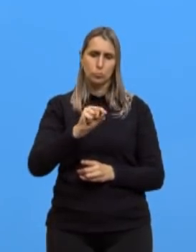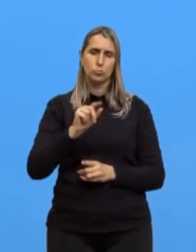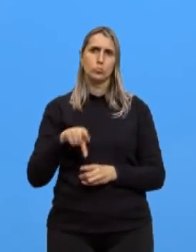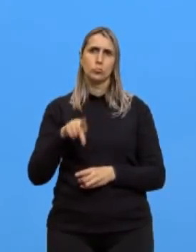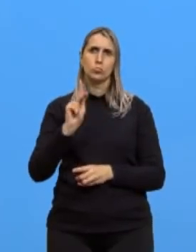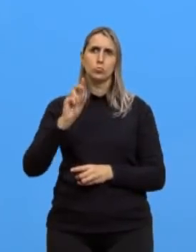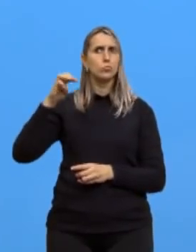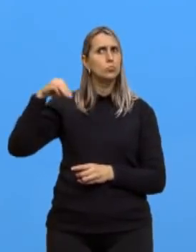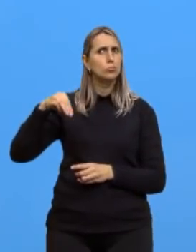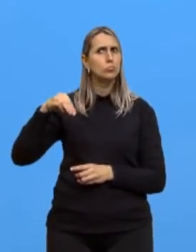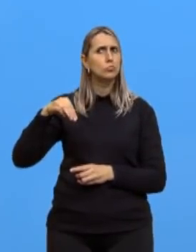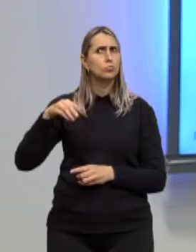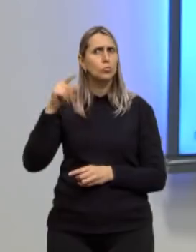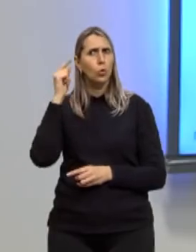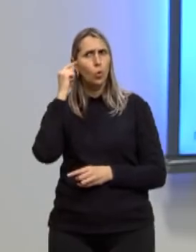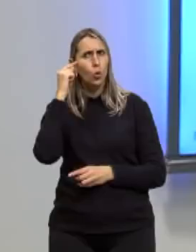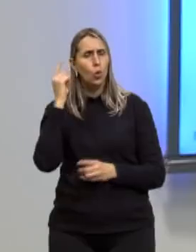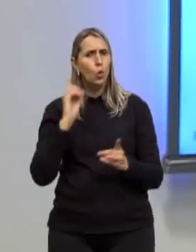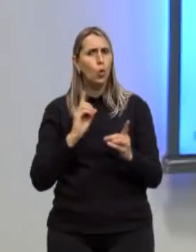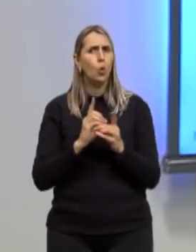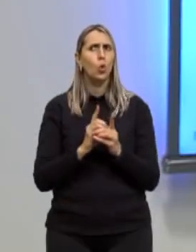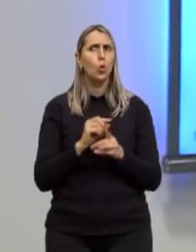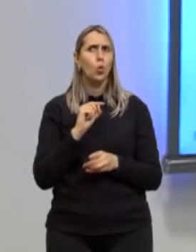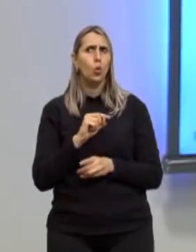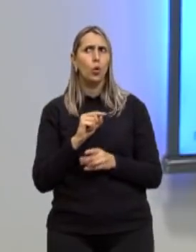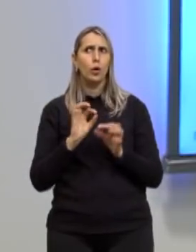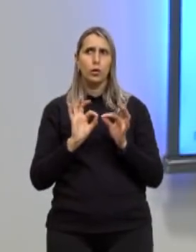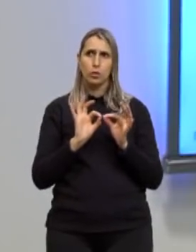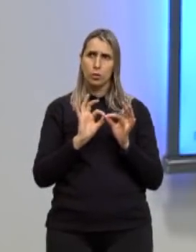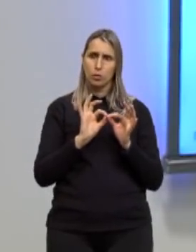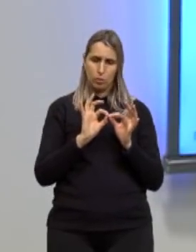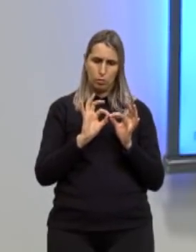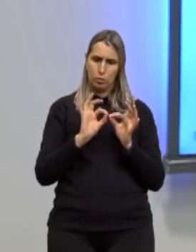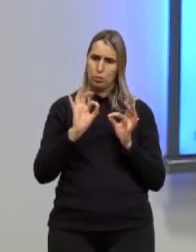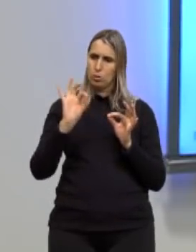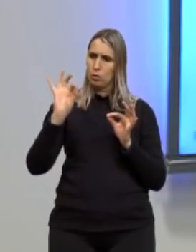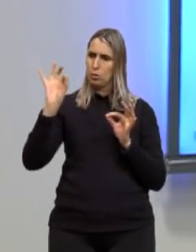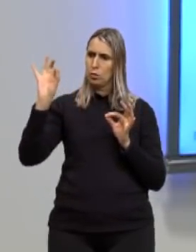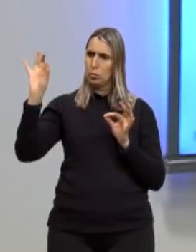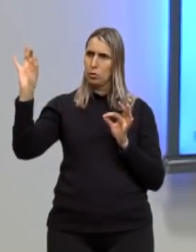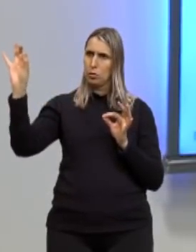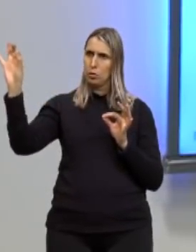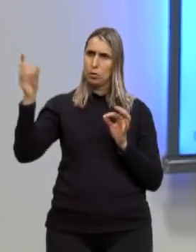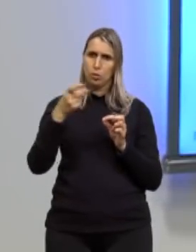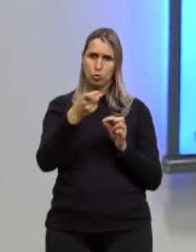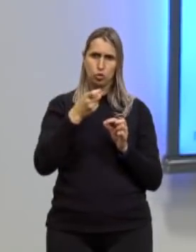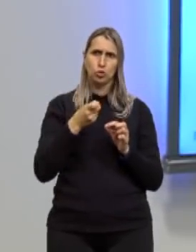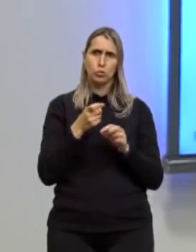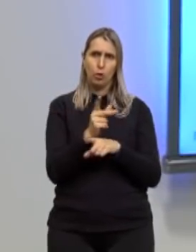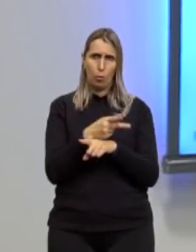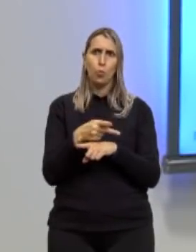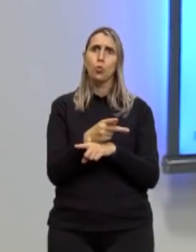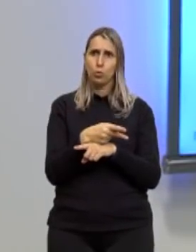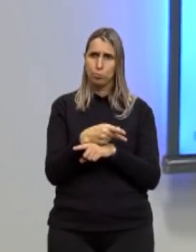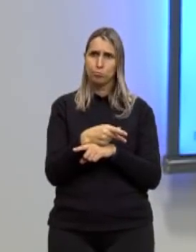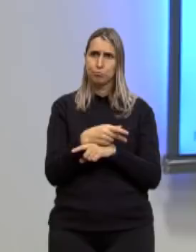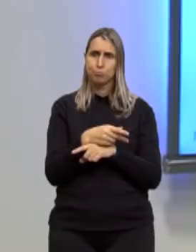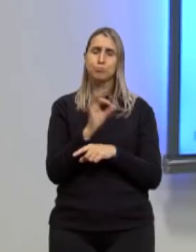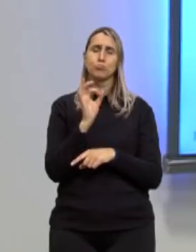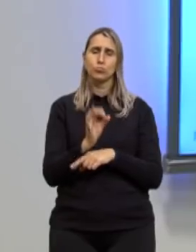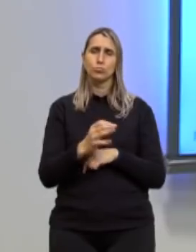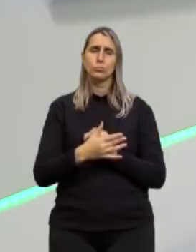km o que que eu achei de 375 mil km essa distância x aqui que eu estava procurando